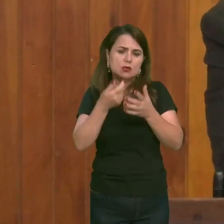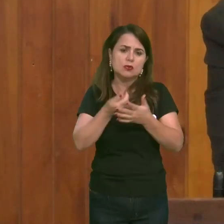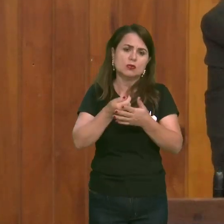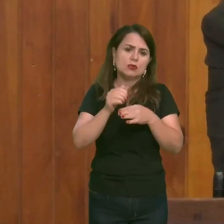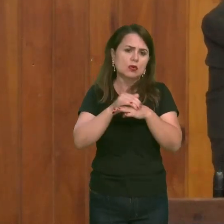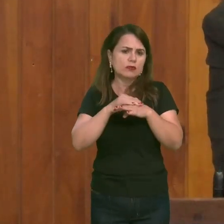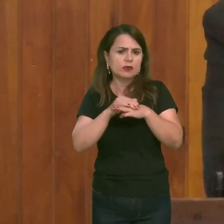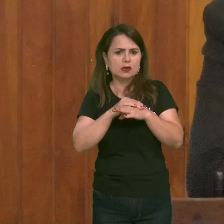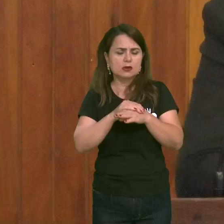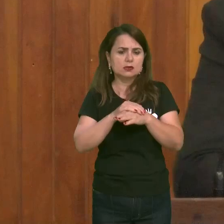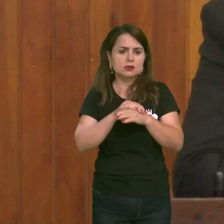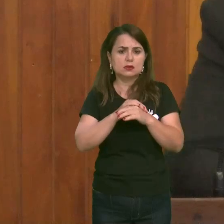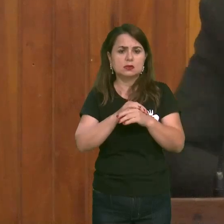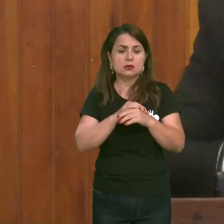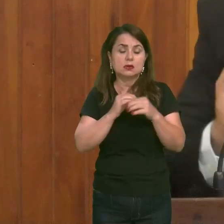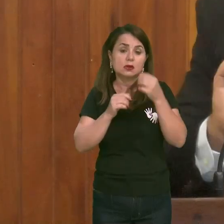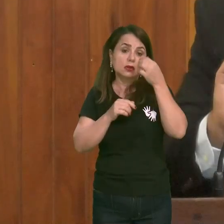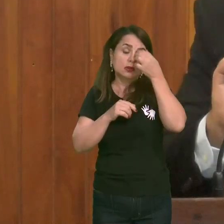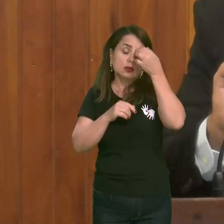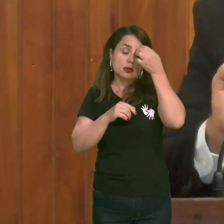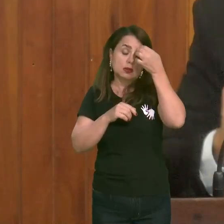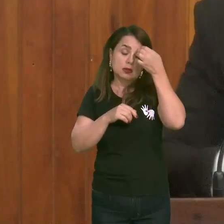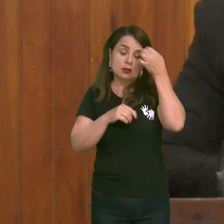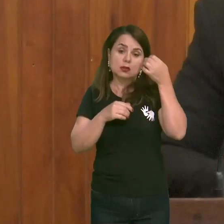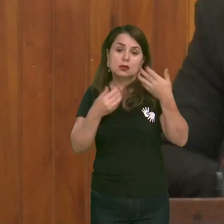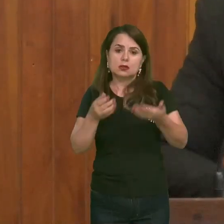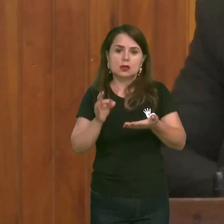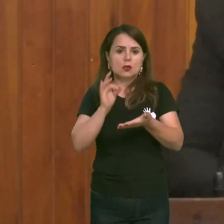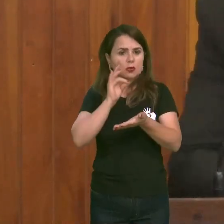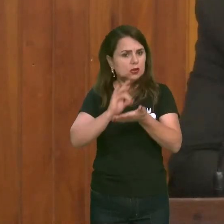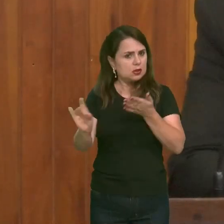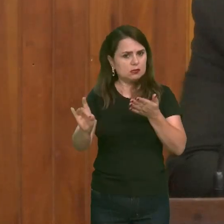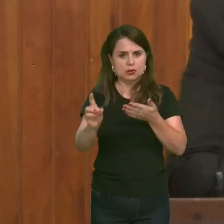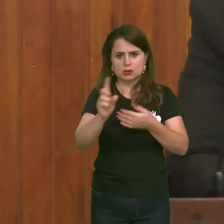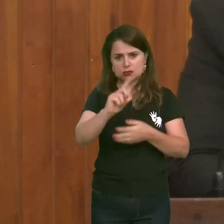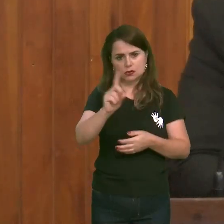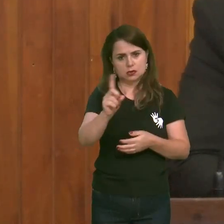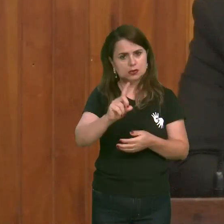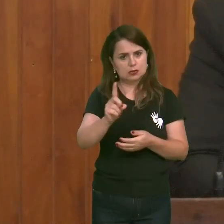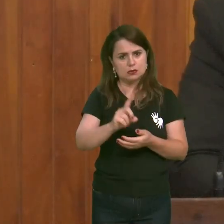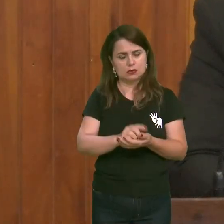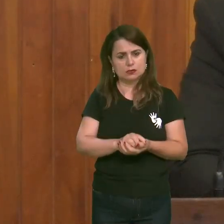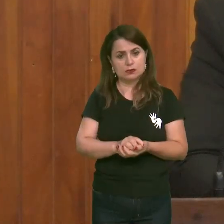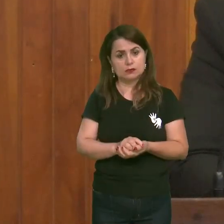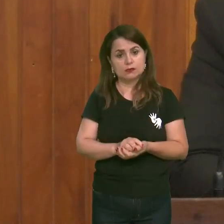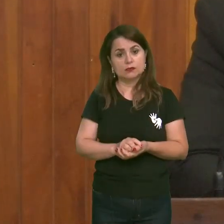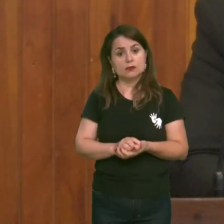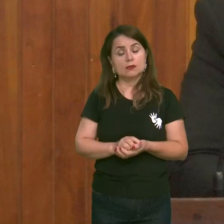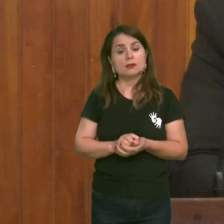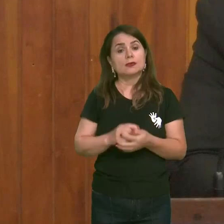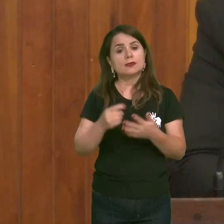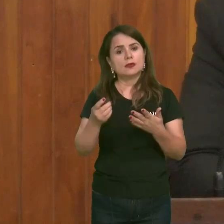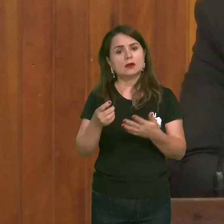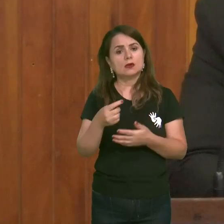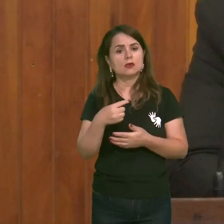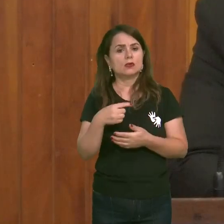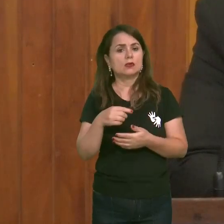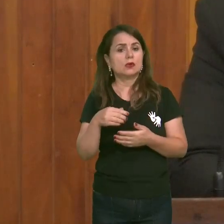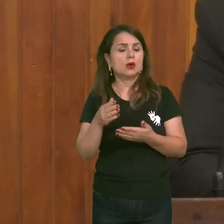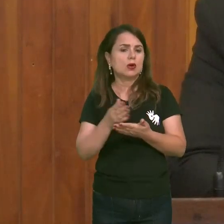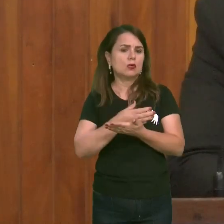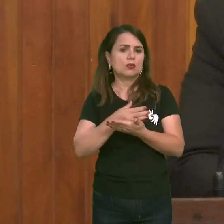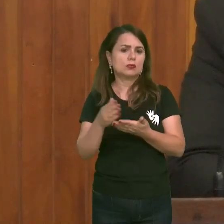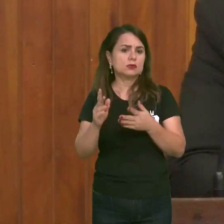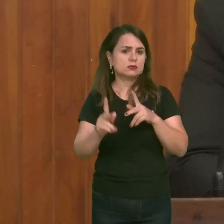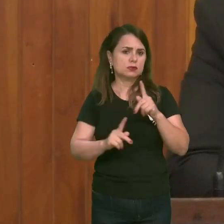Repassa os vereadores não somos inimigos infelizmente alguns personagens do Poder Executivo Como disse